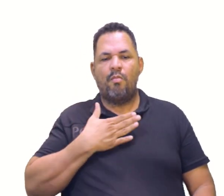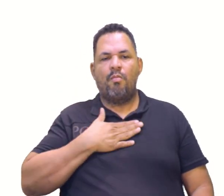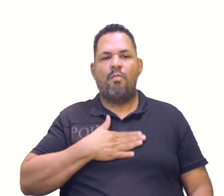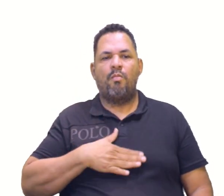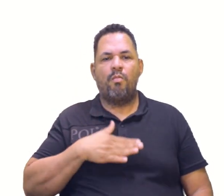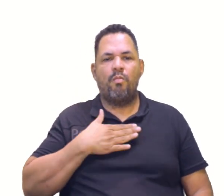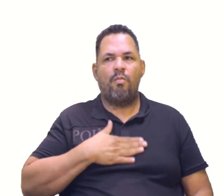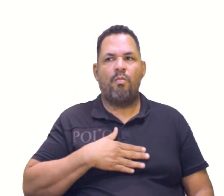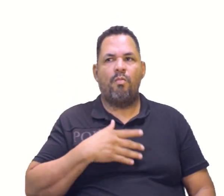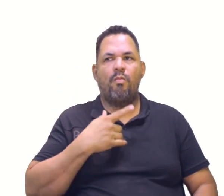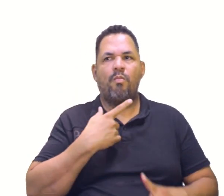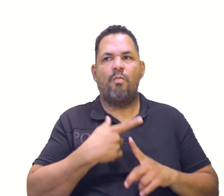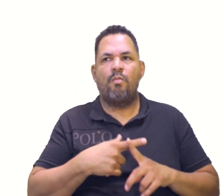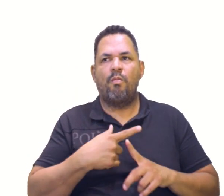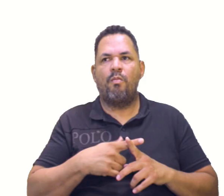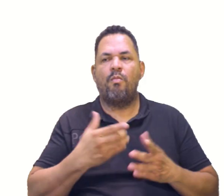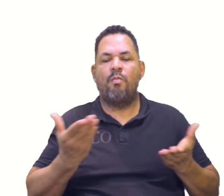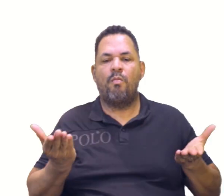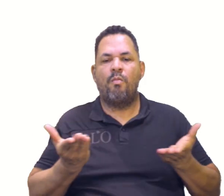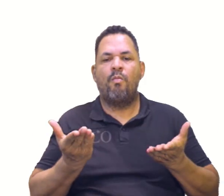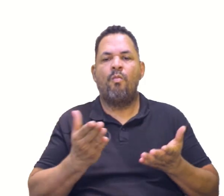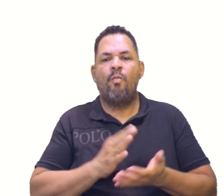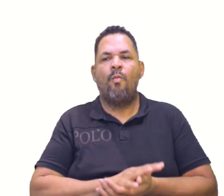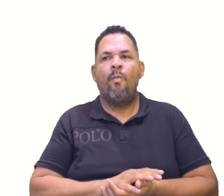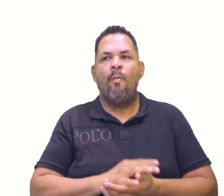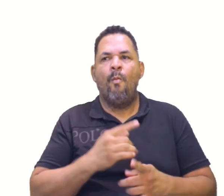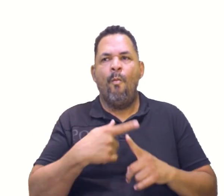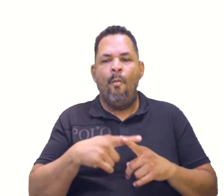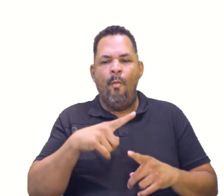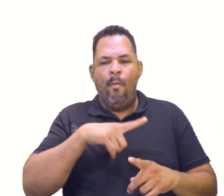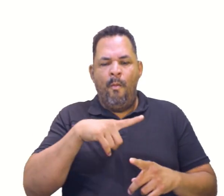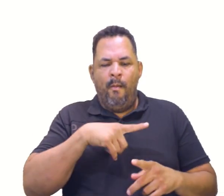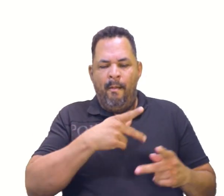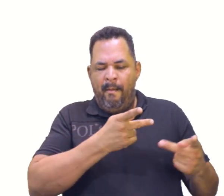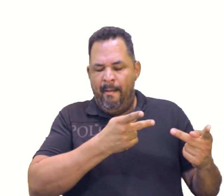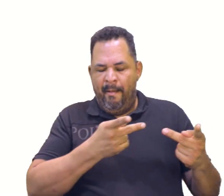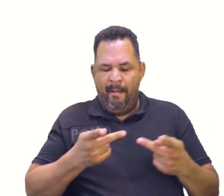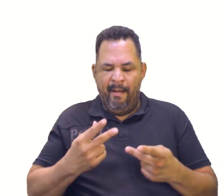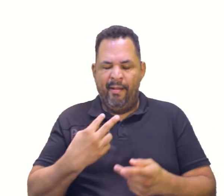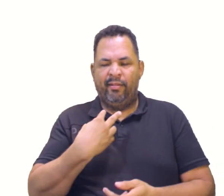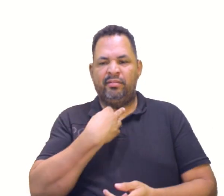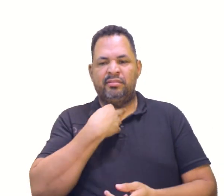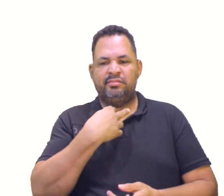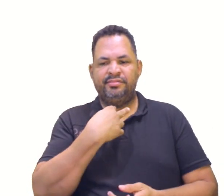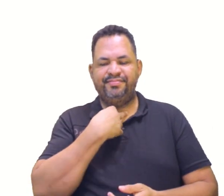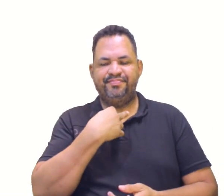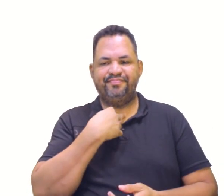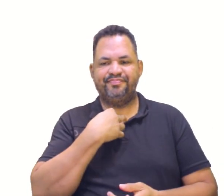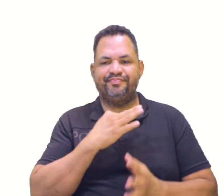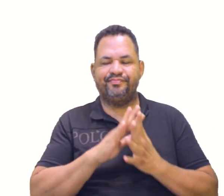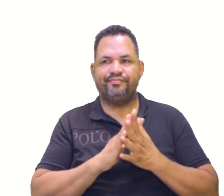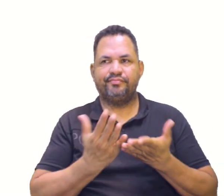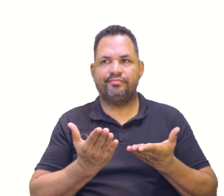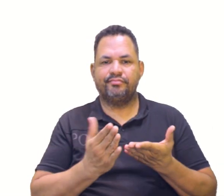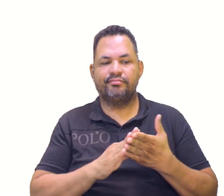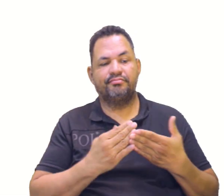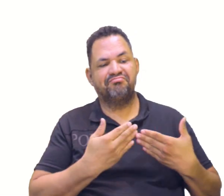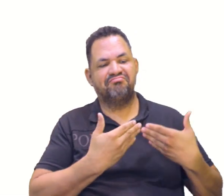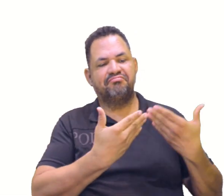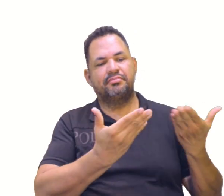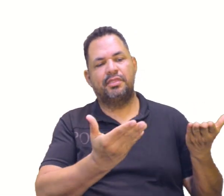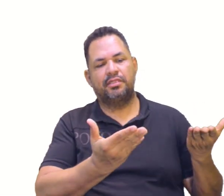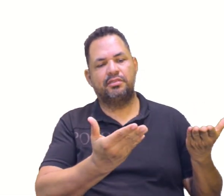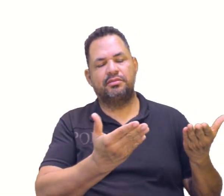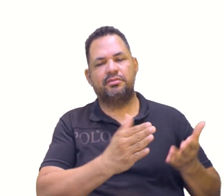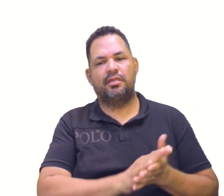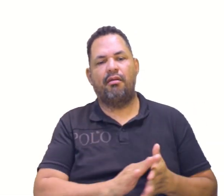até porque nossa aula foi muito assim corrida por conta das visitas e nós não podíamos fechar as portas